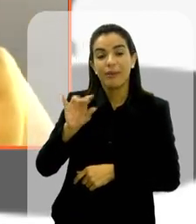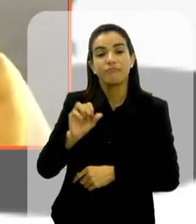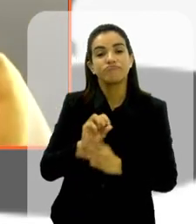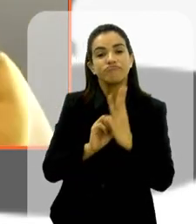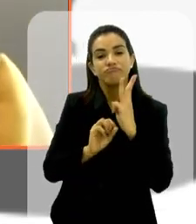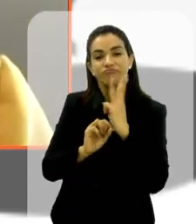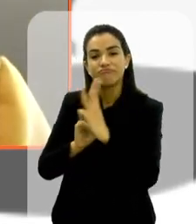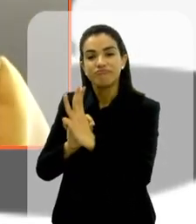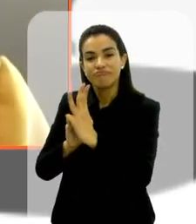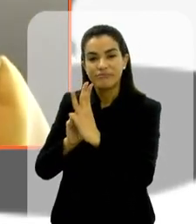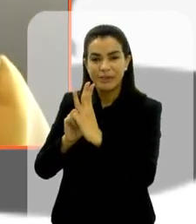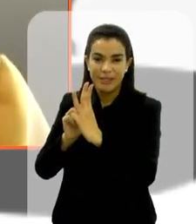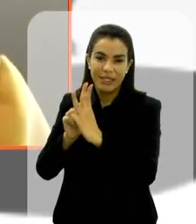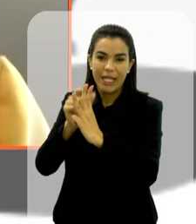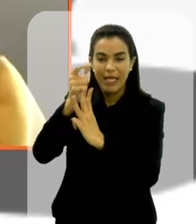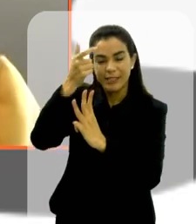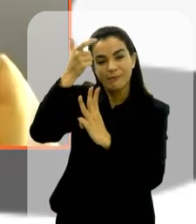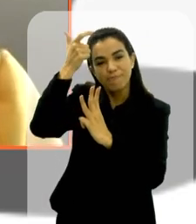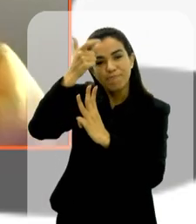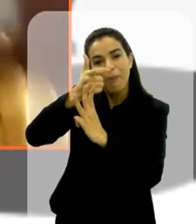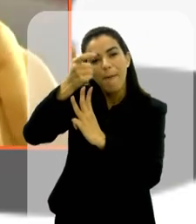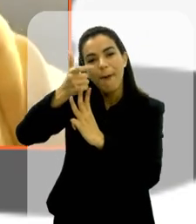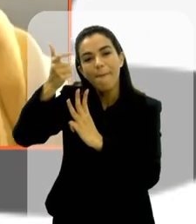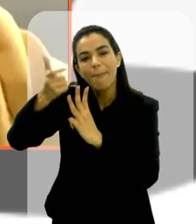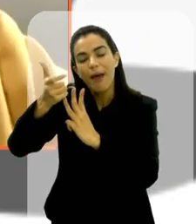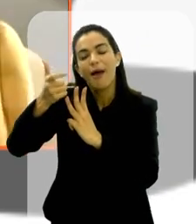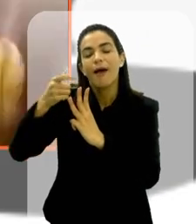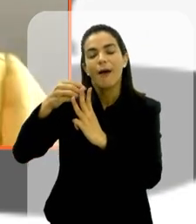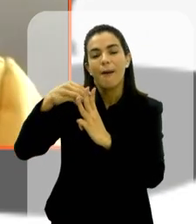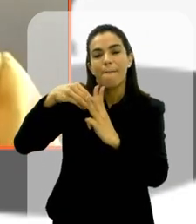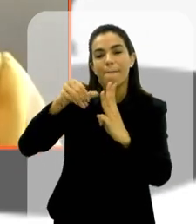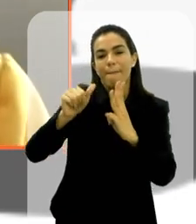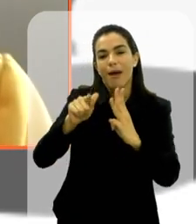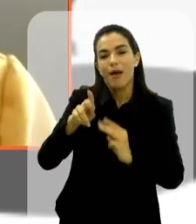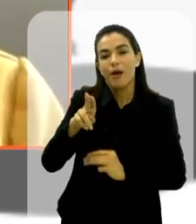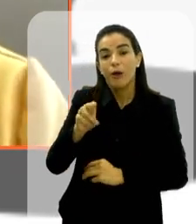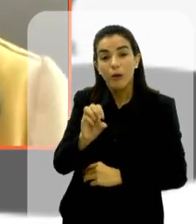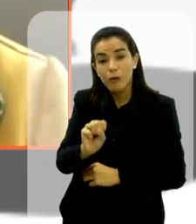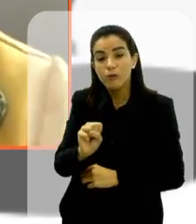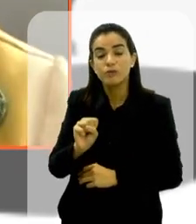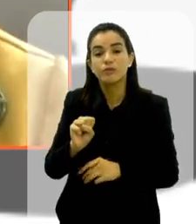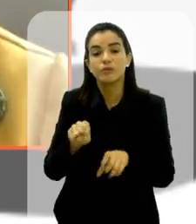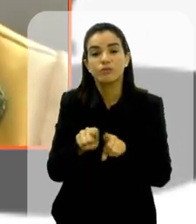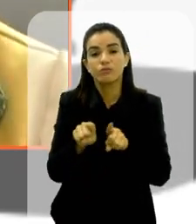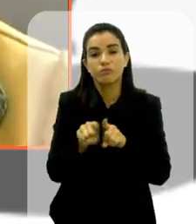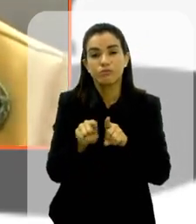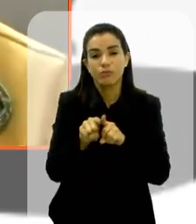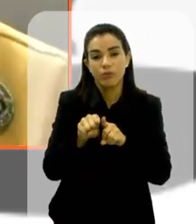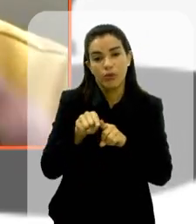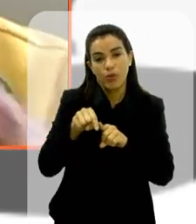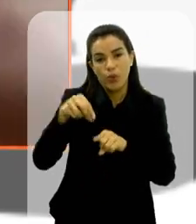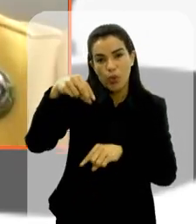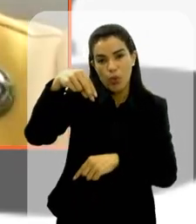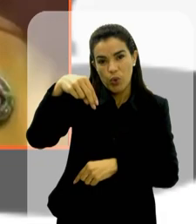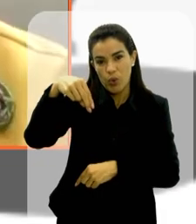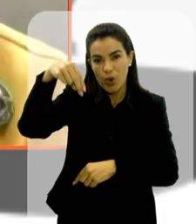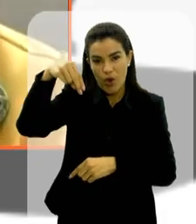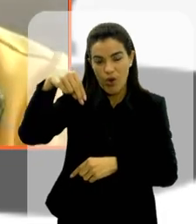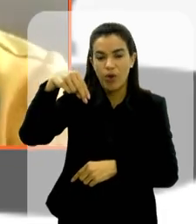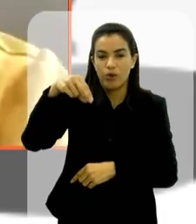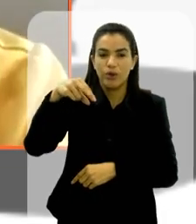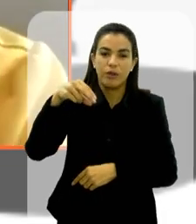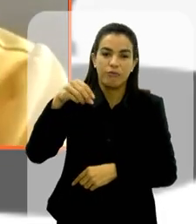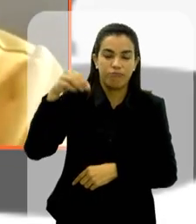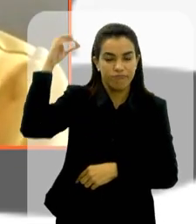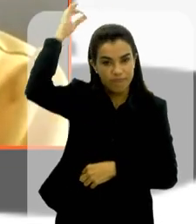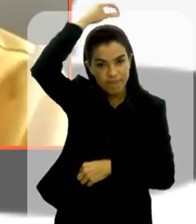para o norte do estado, ia nessa região toda aqui, norte do estado do Espírito Santo, inclusive até São